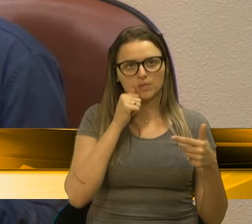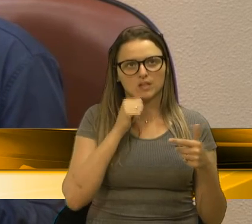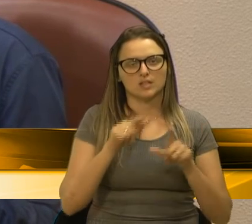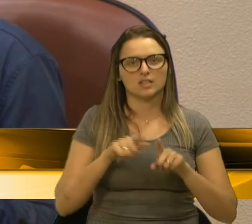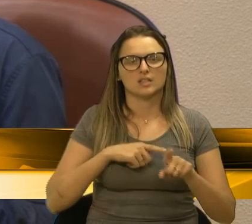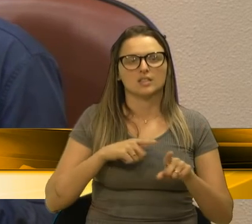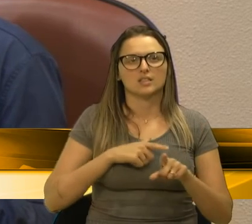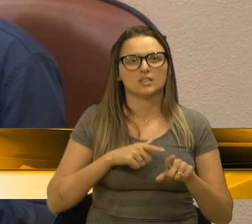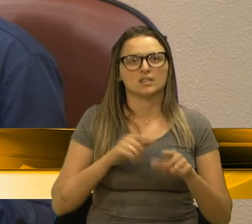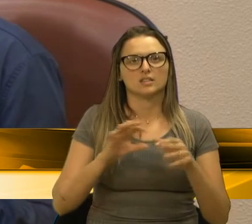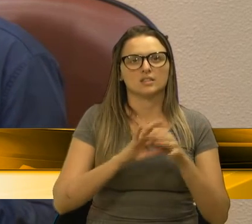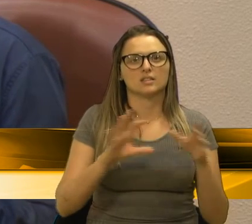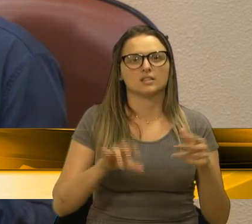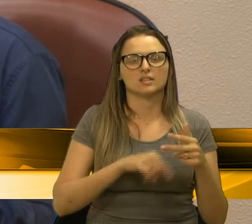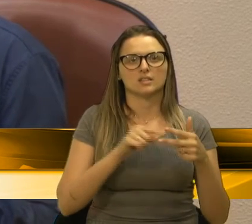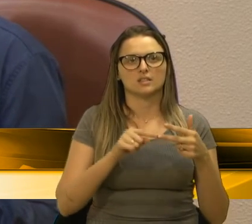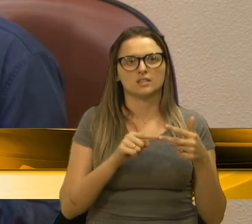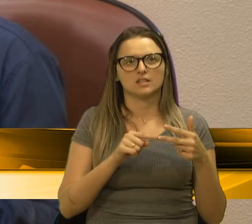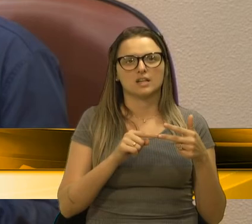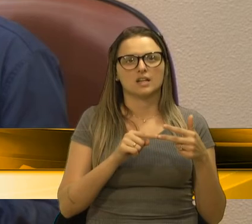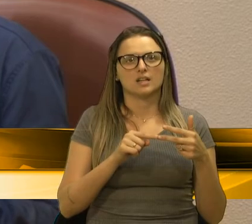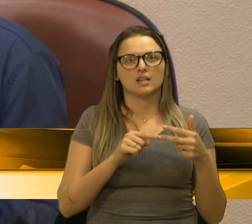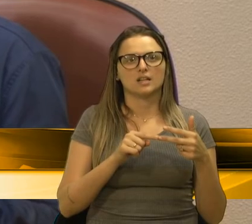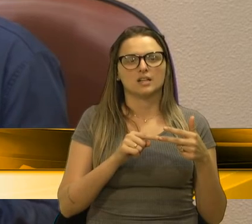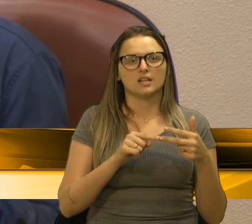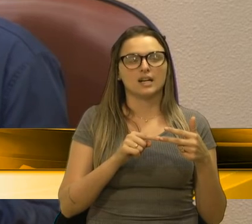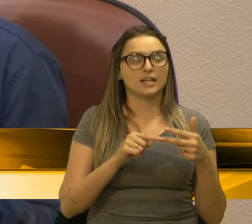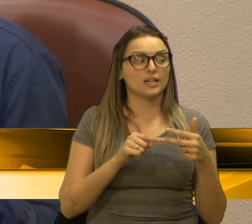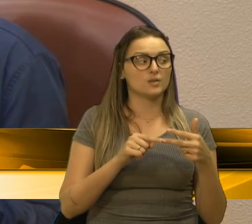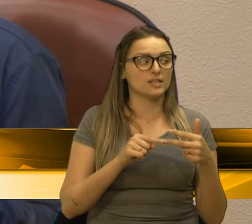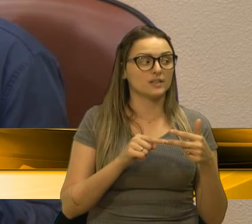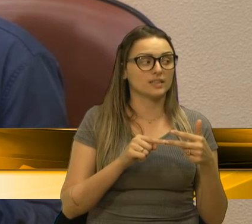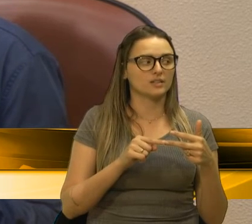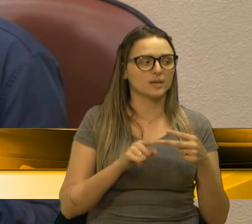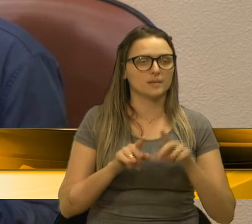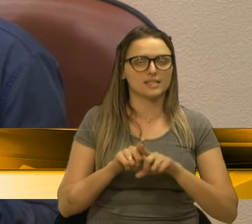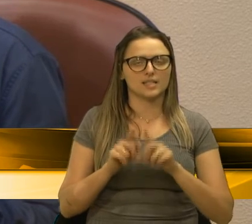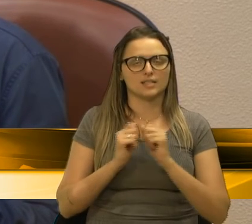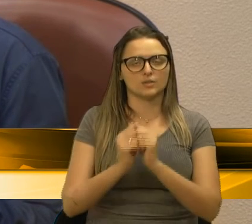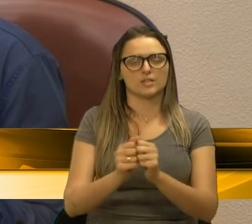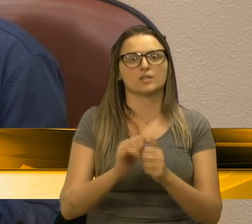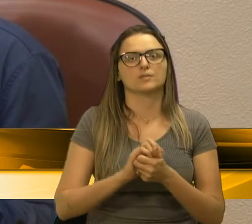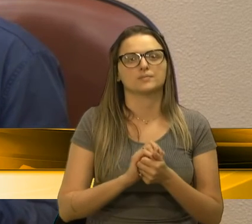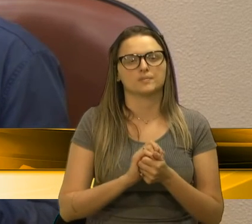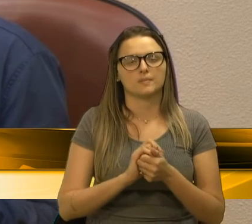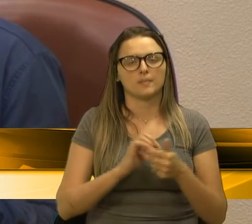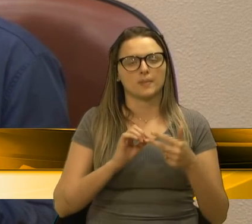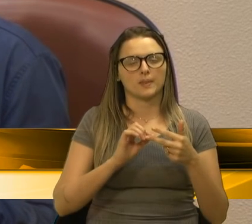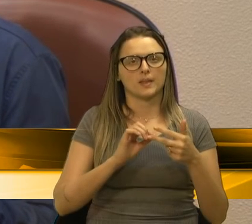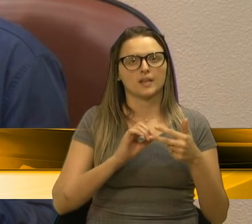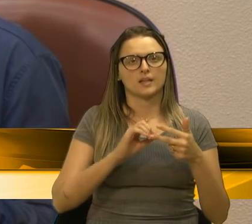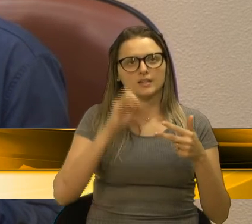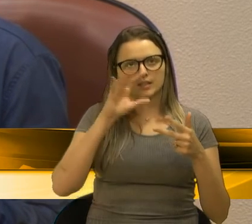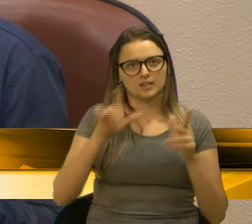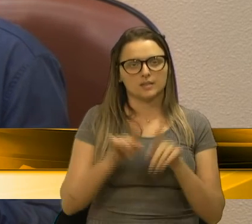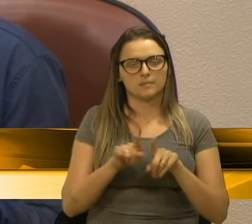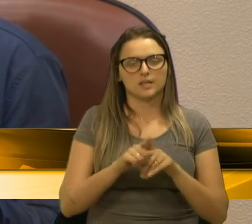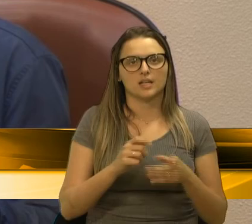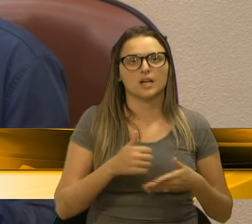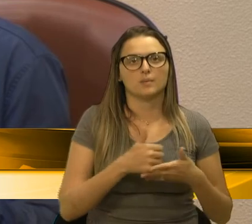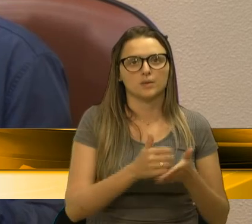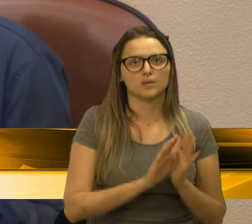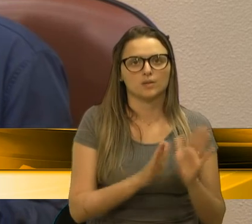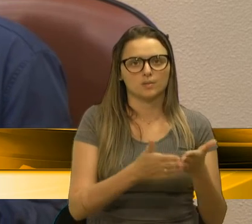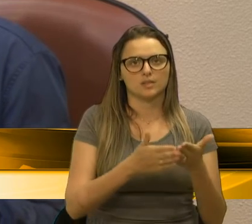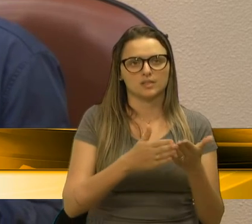relatora, o vereador Lisandro Fiuza Gonçalves. Além da comissão, integram o assessor jurídico da Câmara, Fabrício Carelli, assessoria da comissão processante,